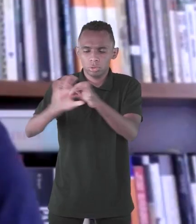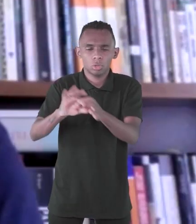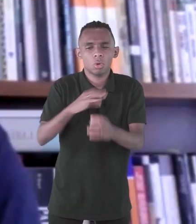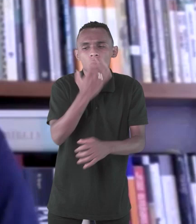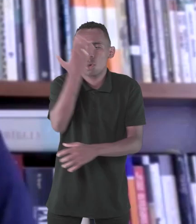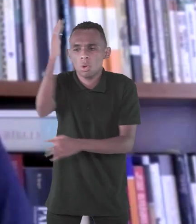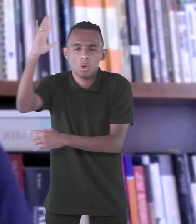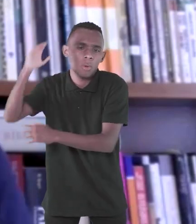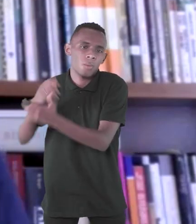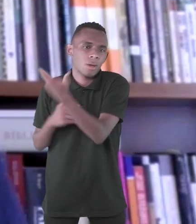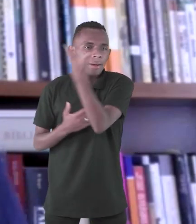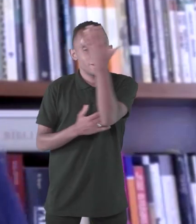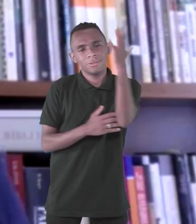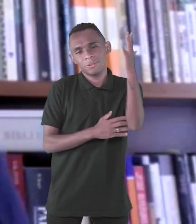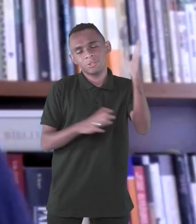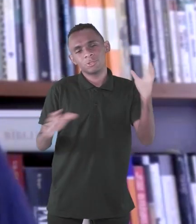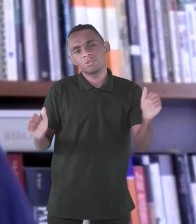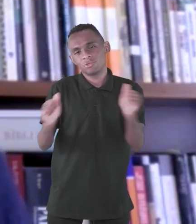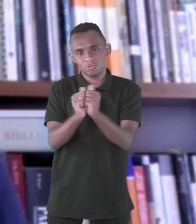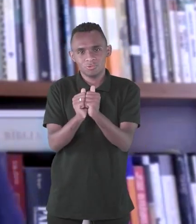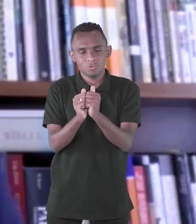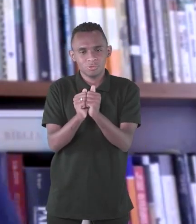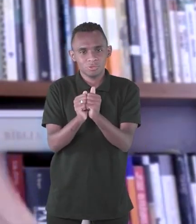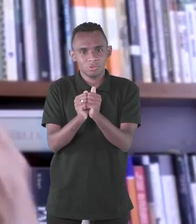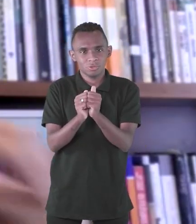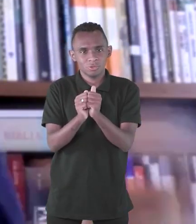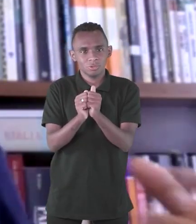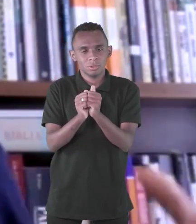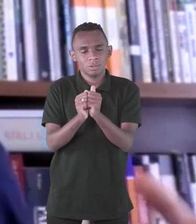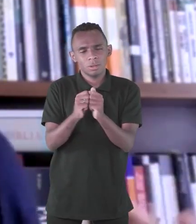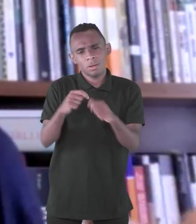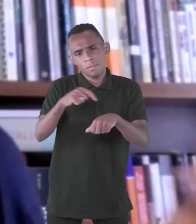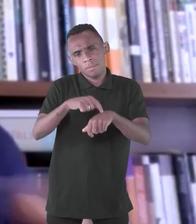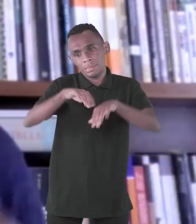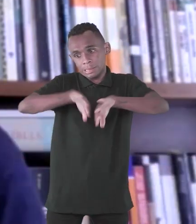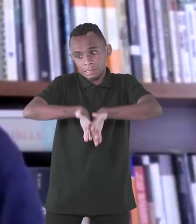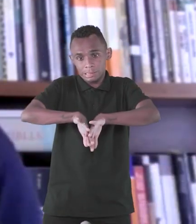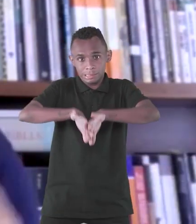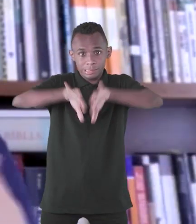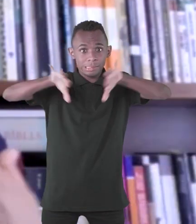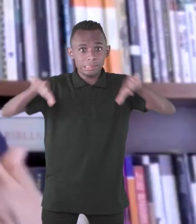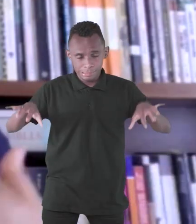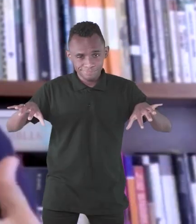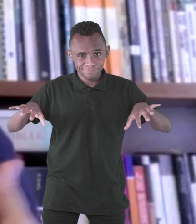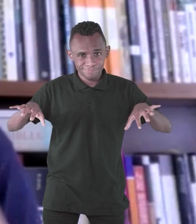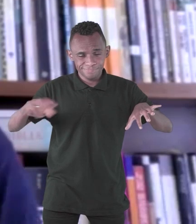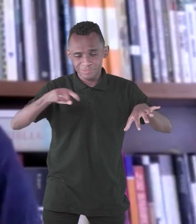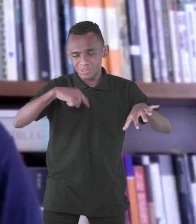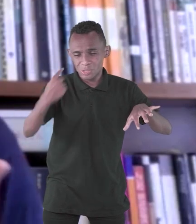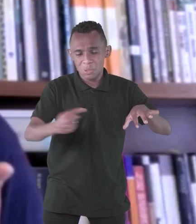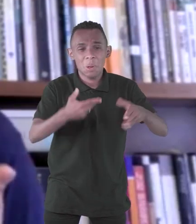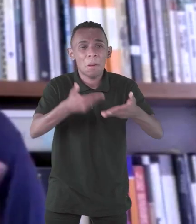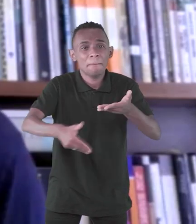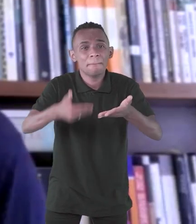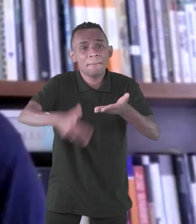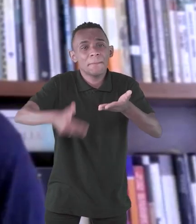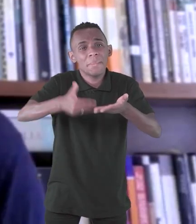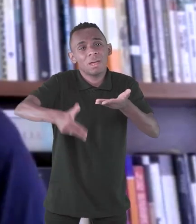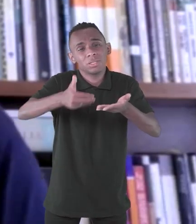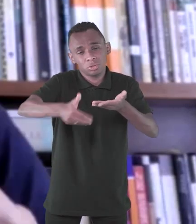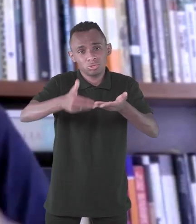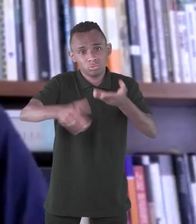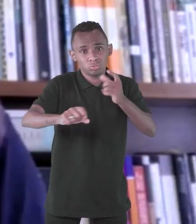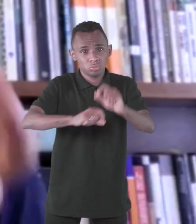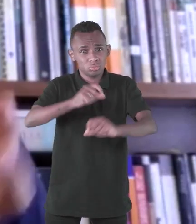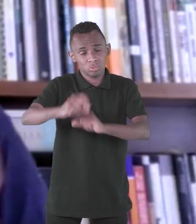ligado à natureza mesmo. Eu acho que isso é muito importante. Quando a gente se desconecta demais, a gente perde essa